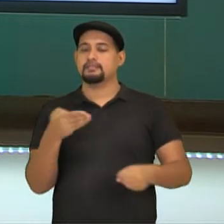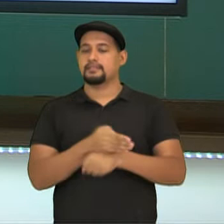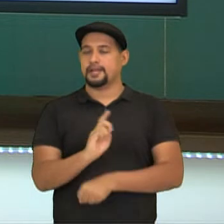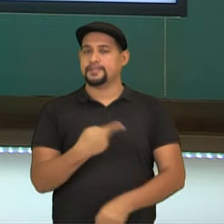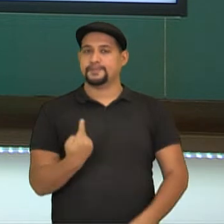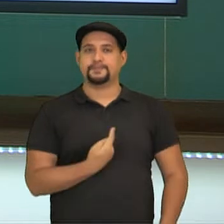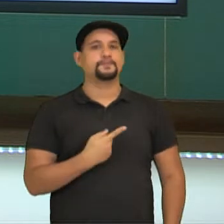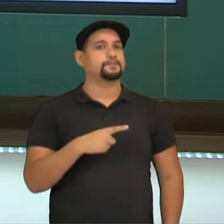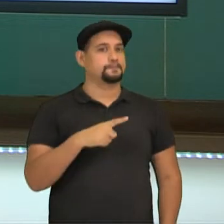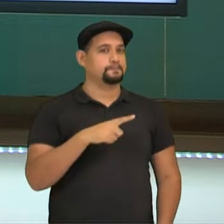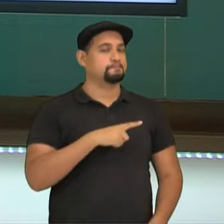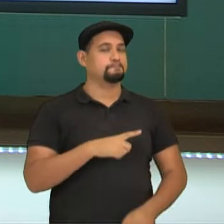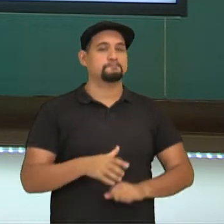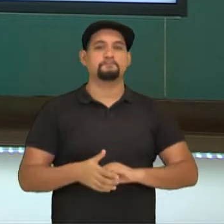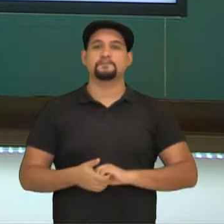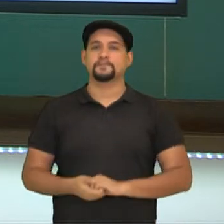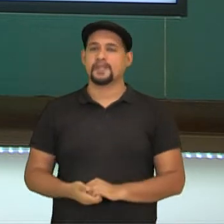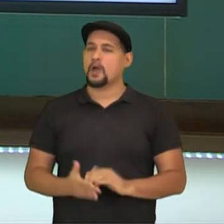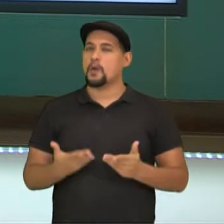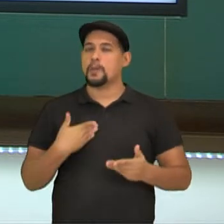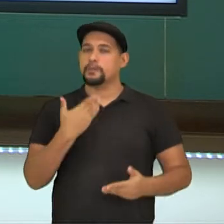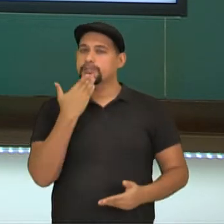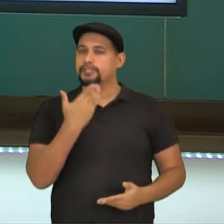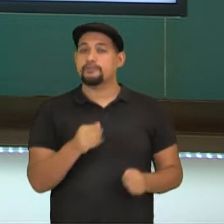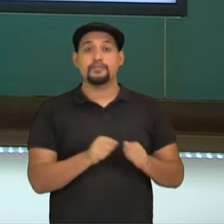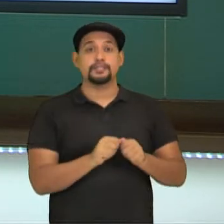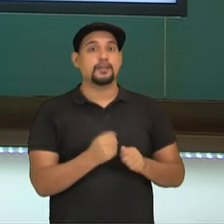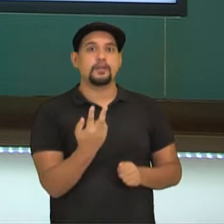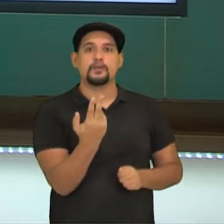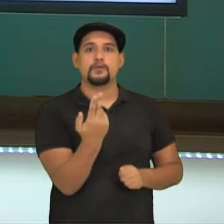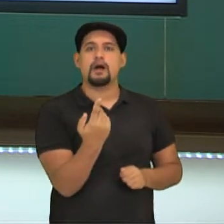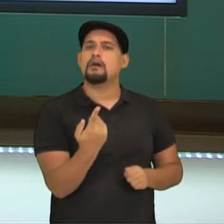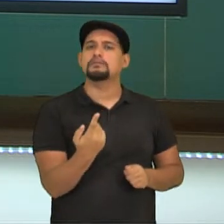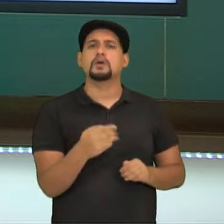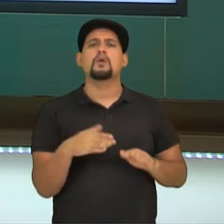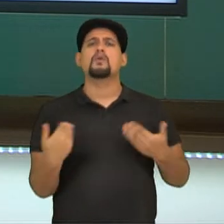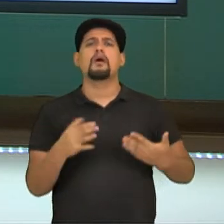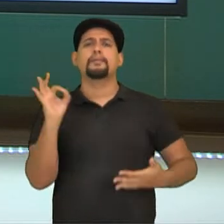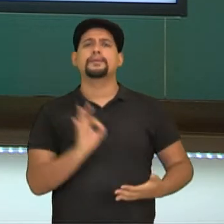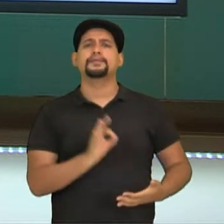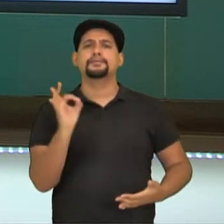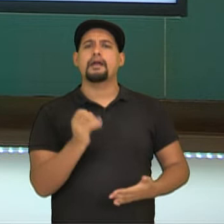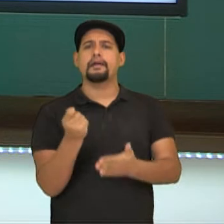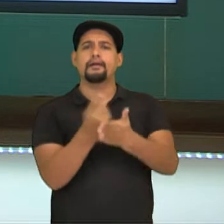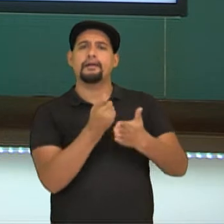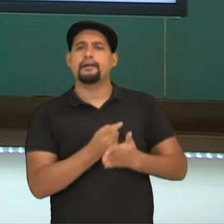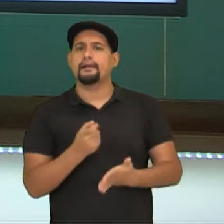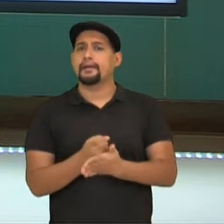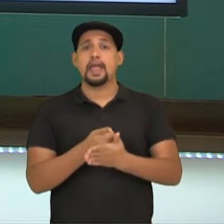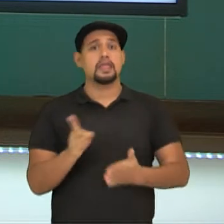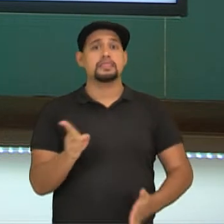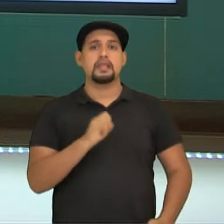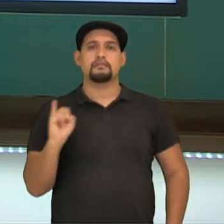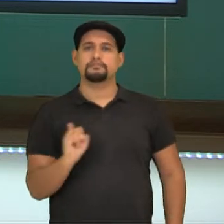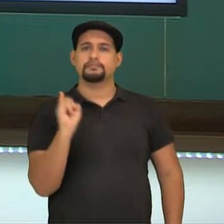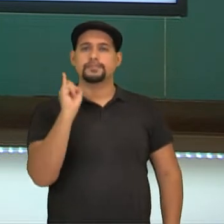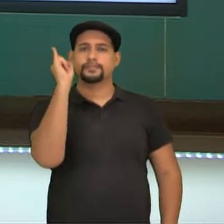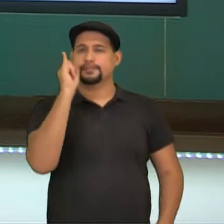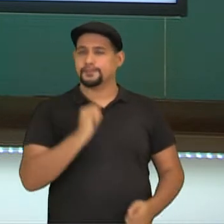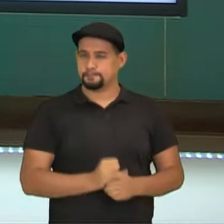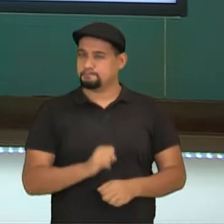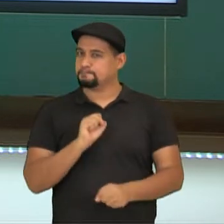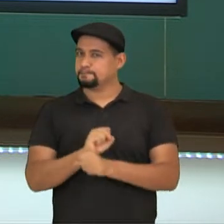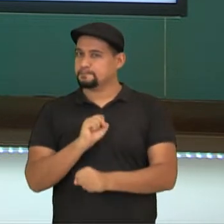nós temos. Agora eu vou pedir para vocês fazerem a mesma coisa. Qual a porcentagem das despesas não essenciais?